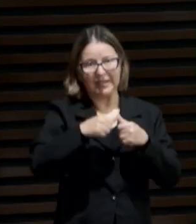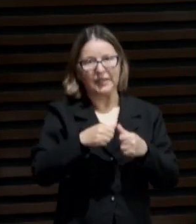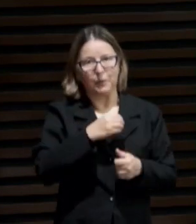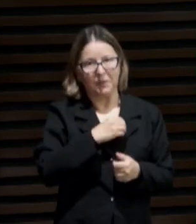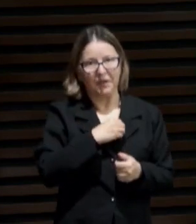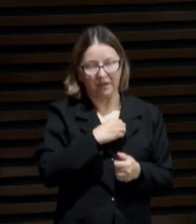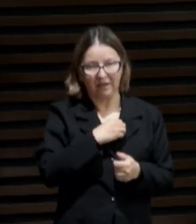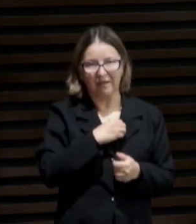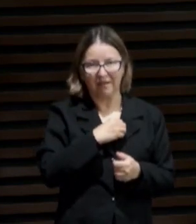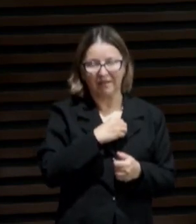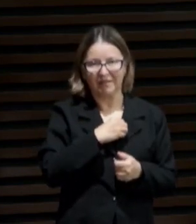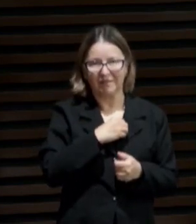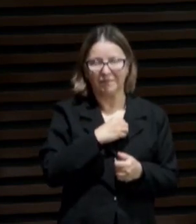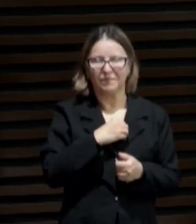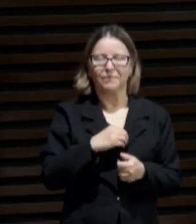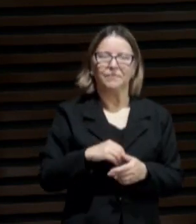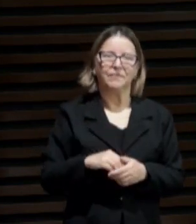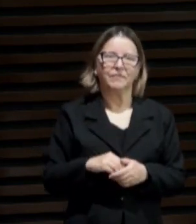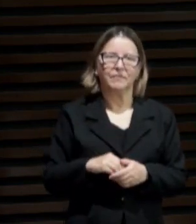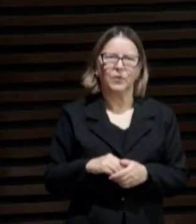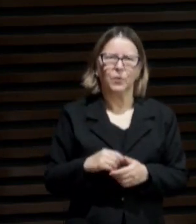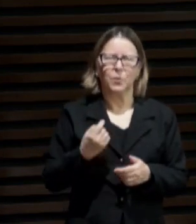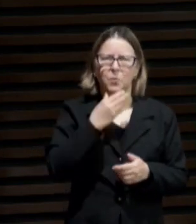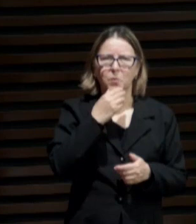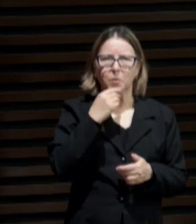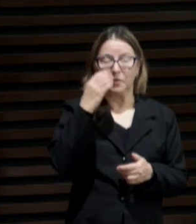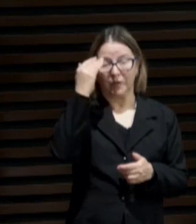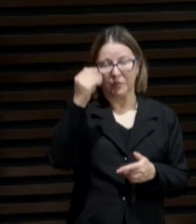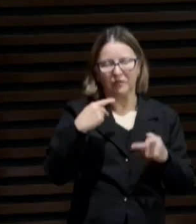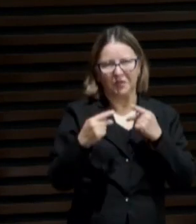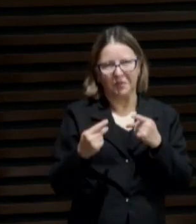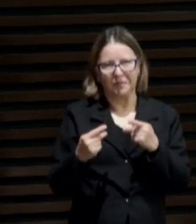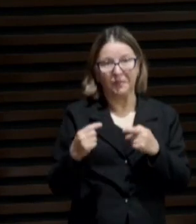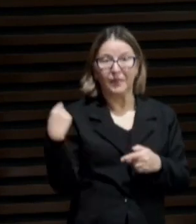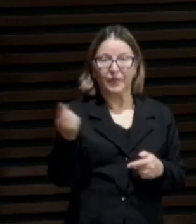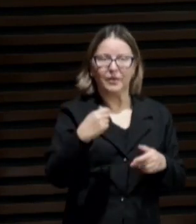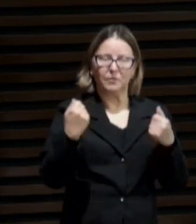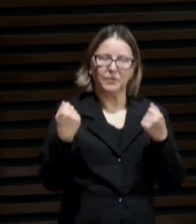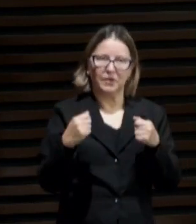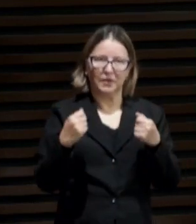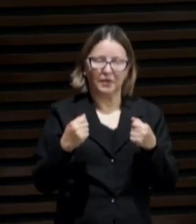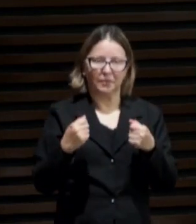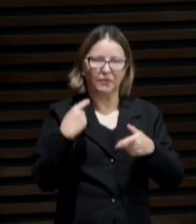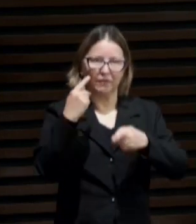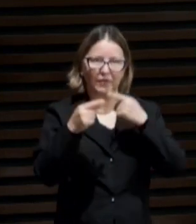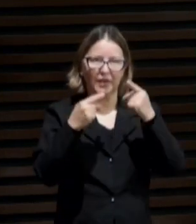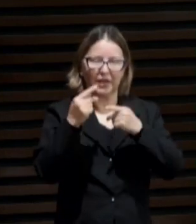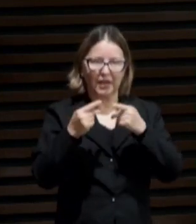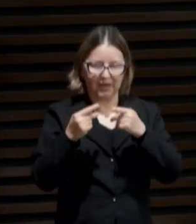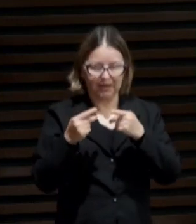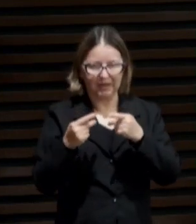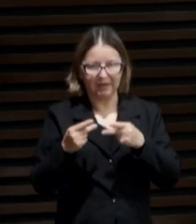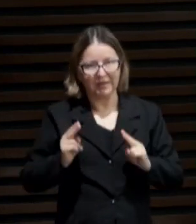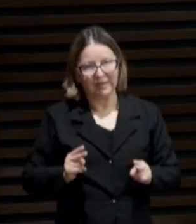C.H. Spurgeon, o príncipe dos pregadores, dizia: nós devemos falar frequentemente, mas